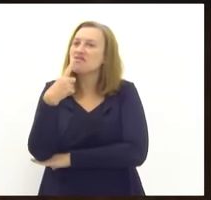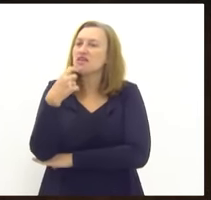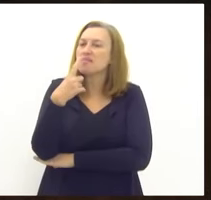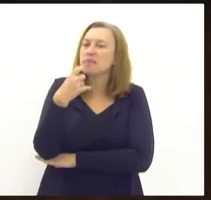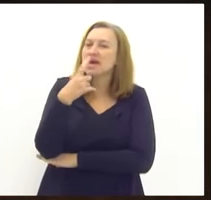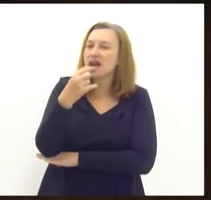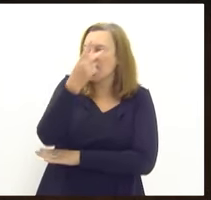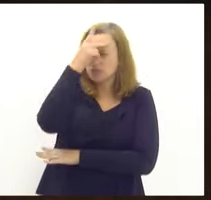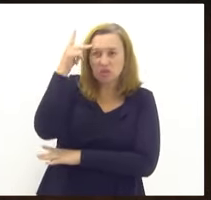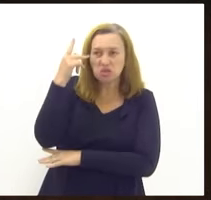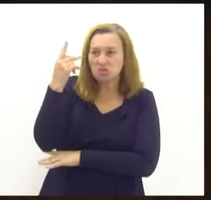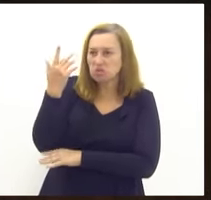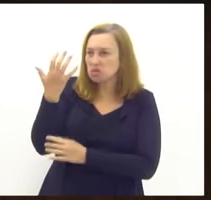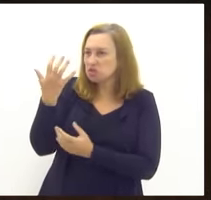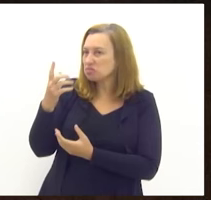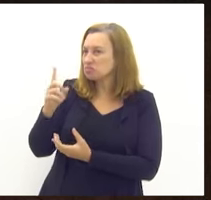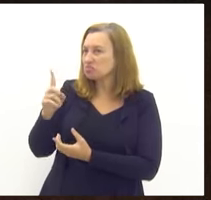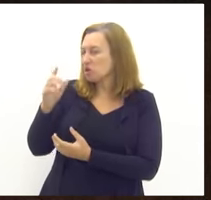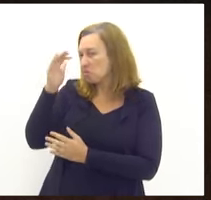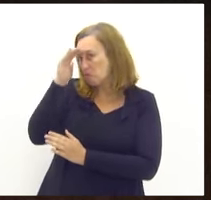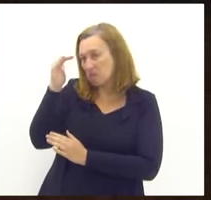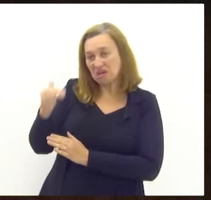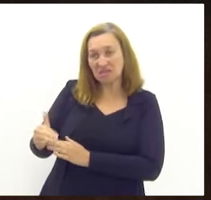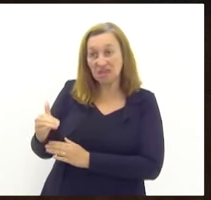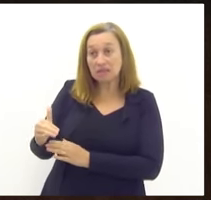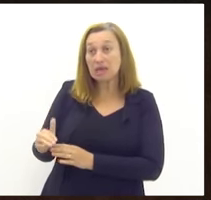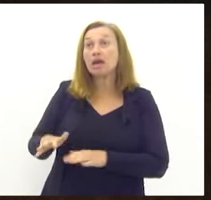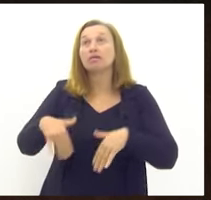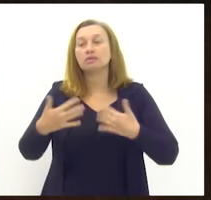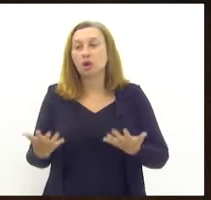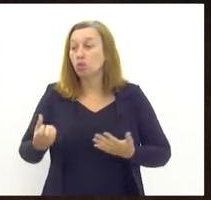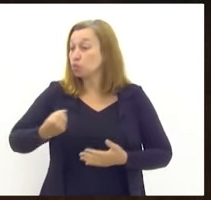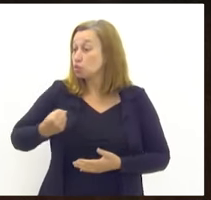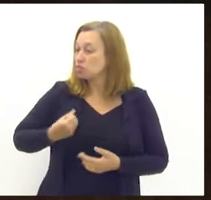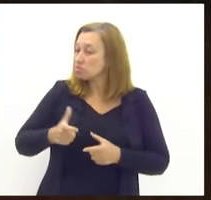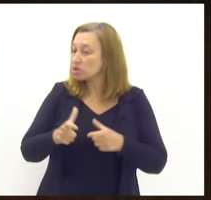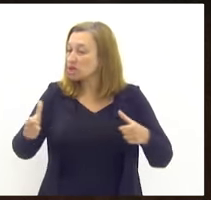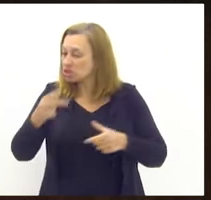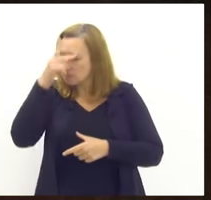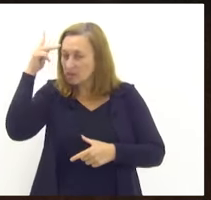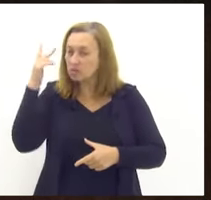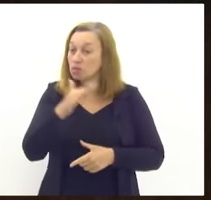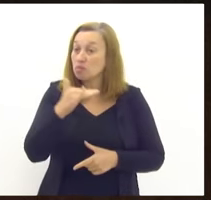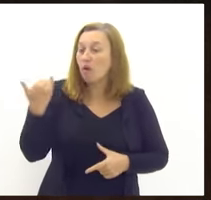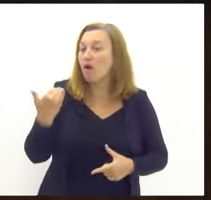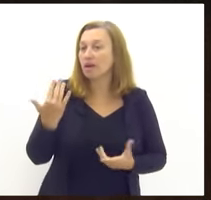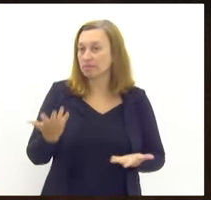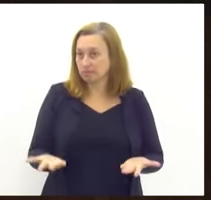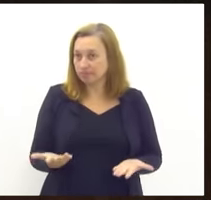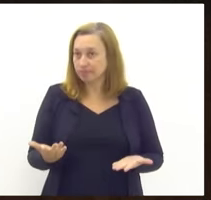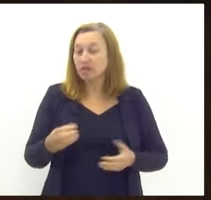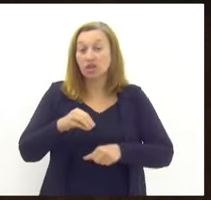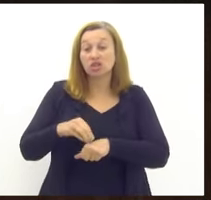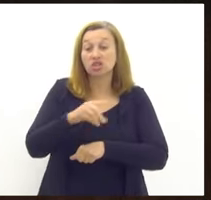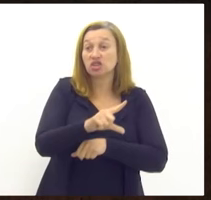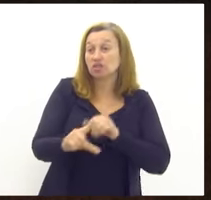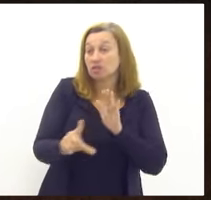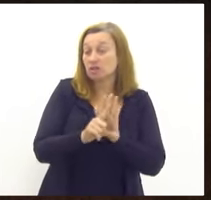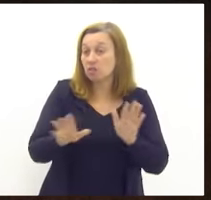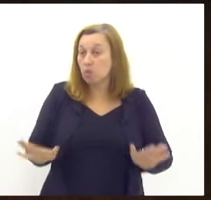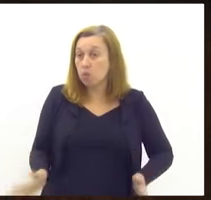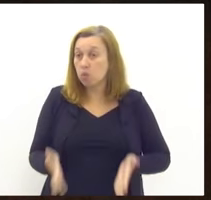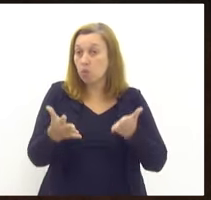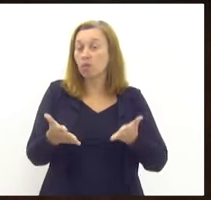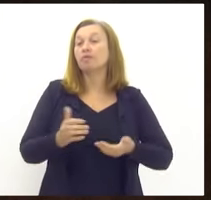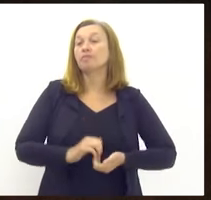a gente tá vendo um número enorme de afogamentos que poderiam ter sido evitados então a a motivação para fazer essa indicação Legislativa foi para